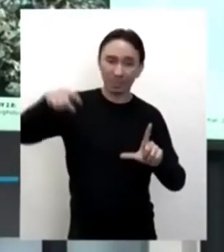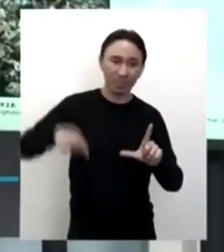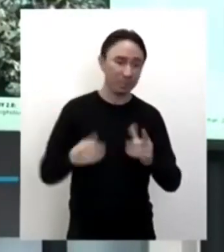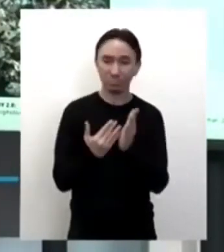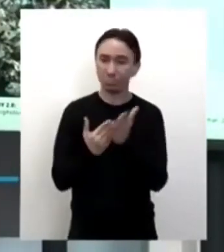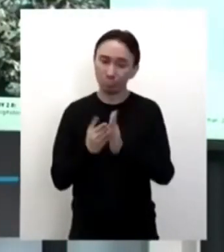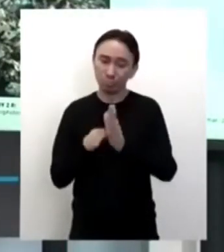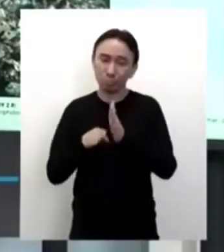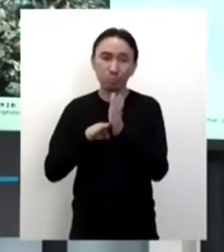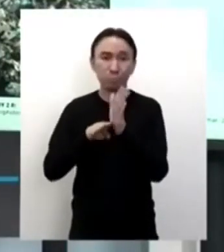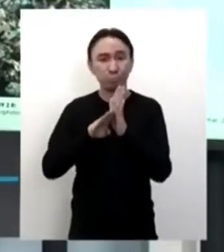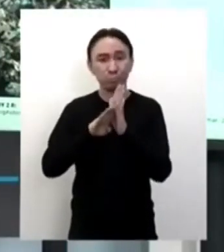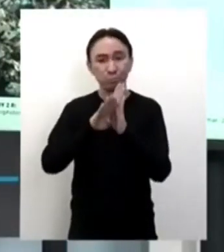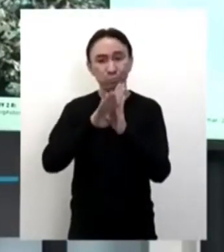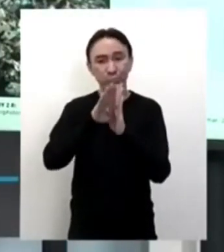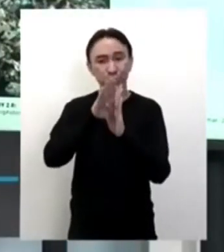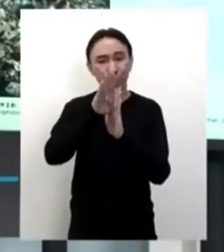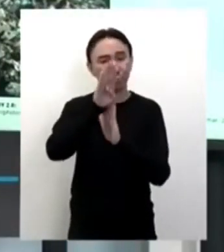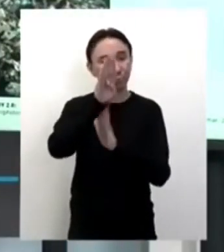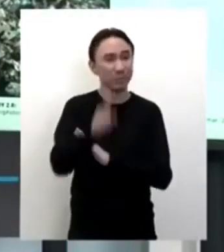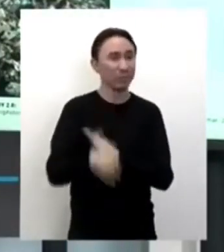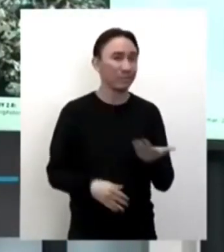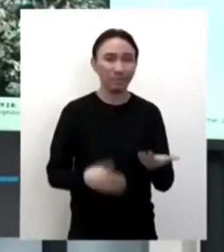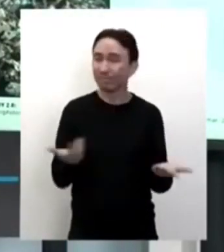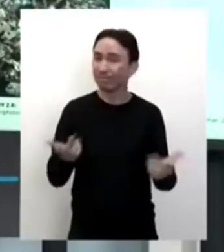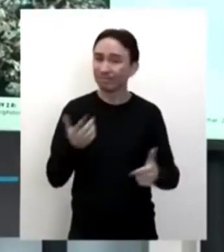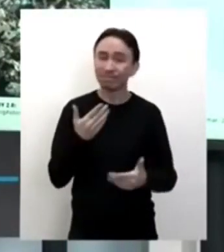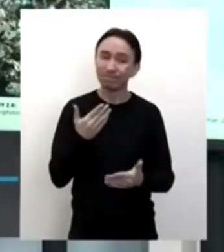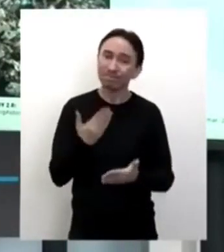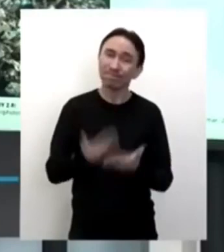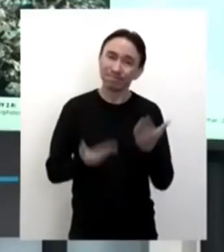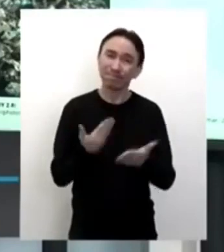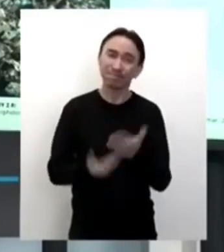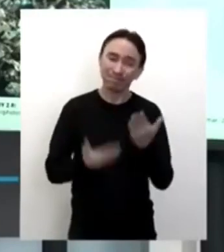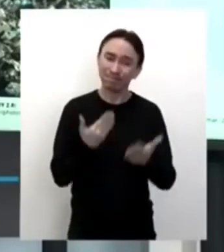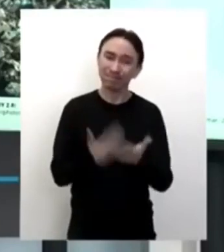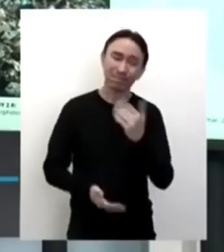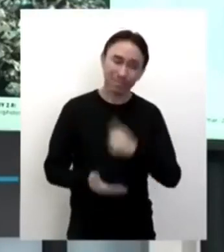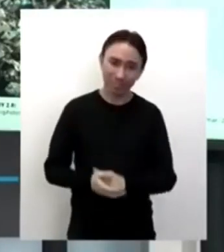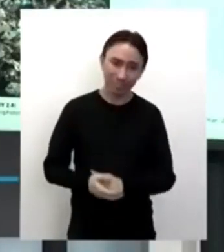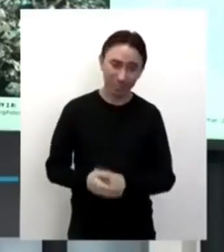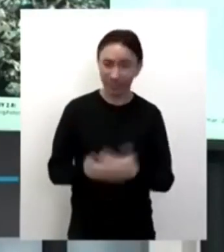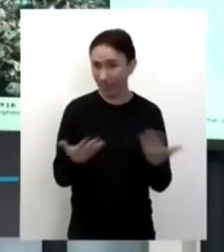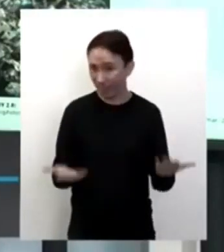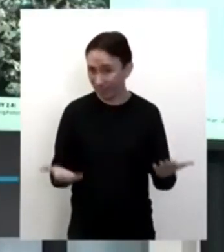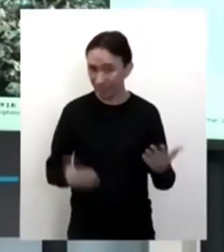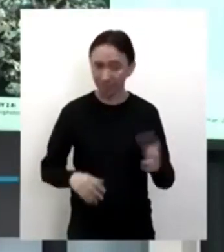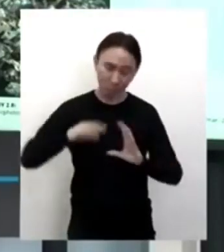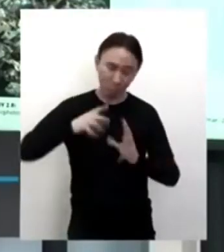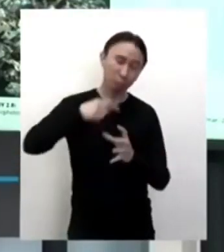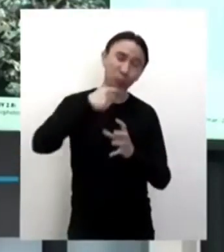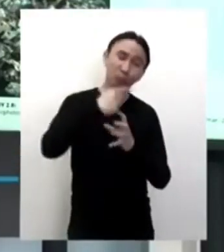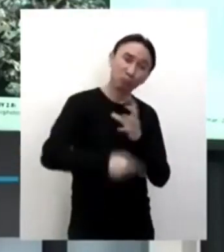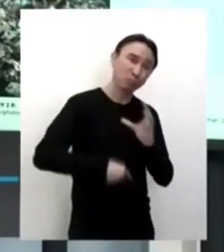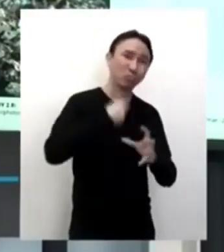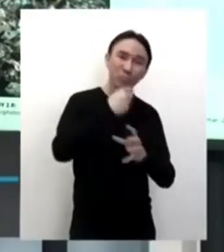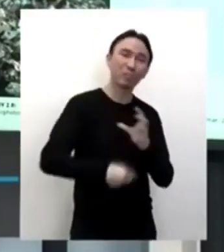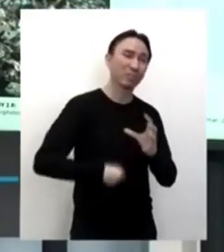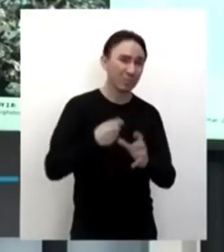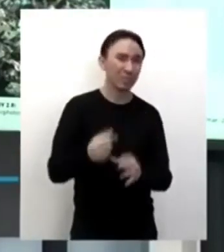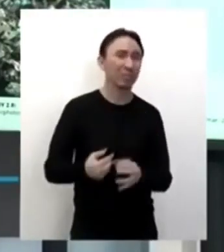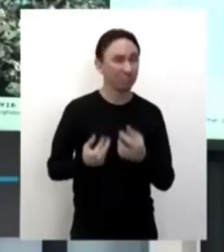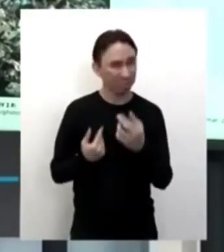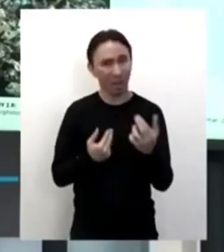se é a cidade, no próprio país, no mundo. Isso aí é uma dificuldade que acontece no mundo todo. É lógico que a gente sabe que tem países